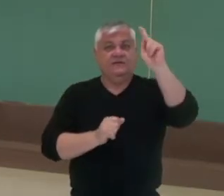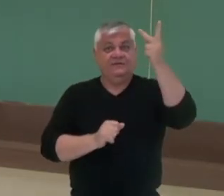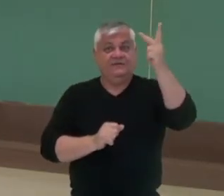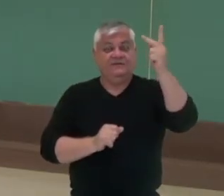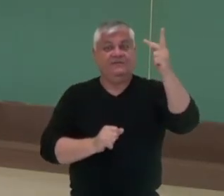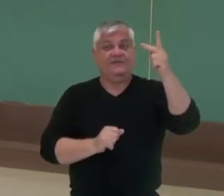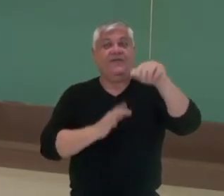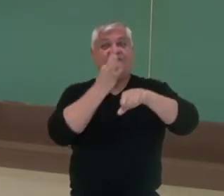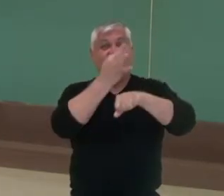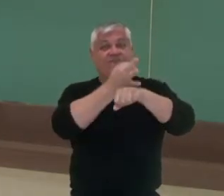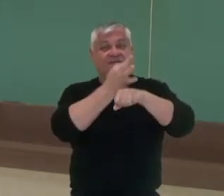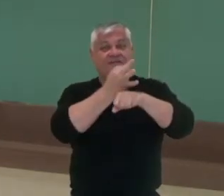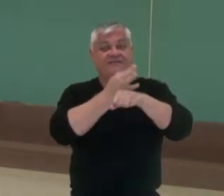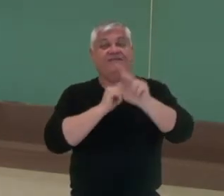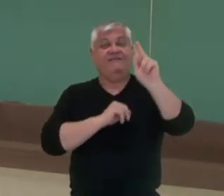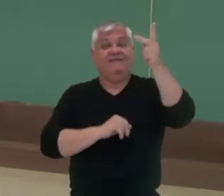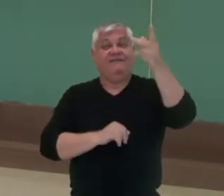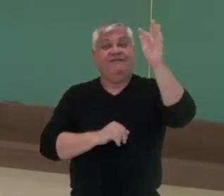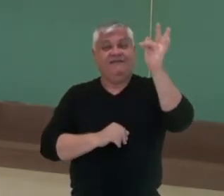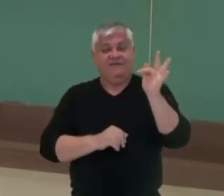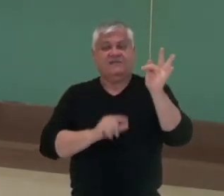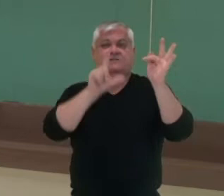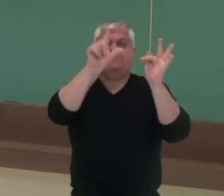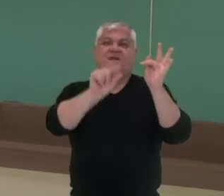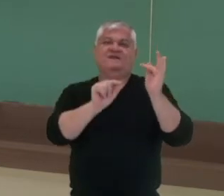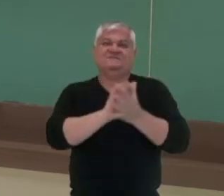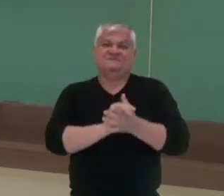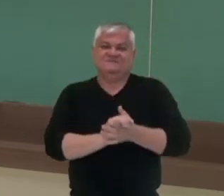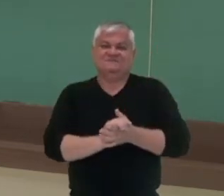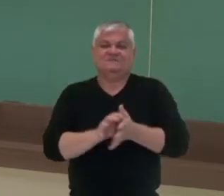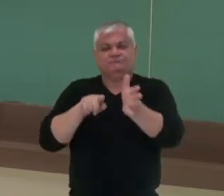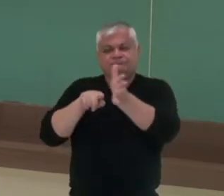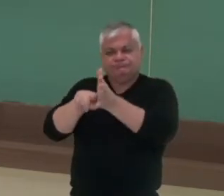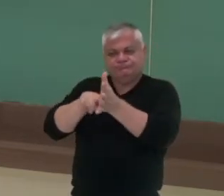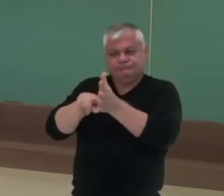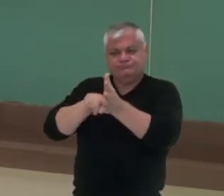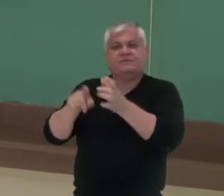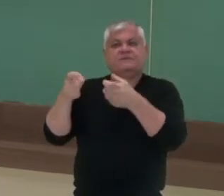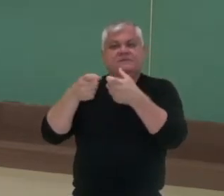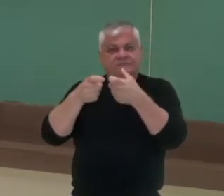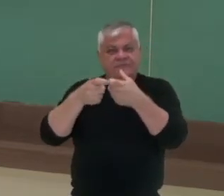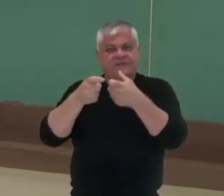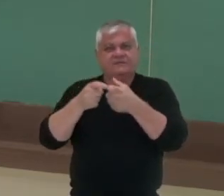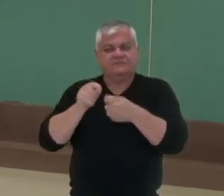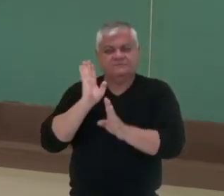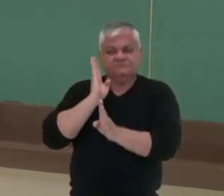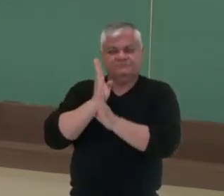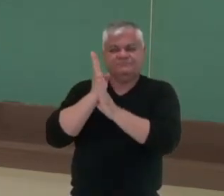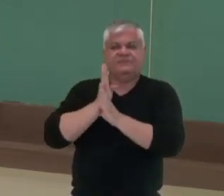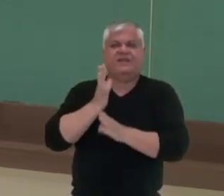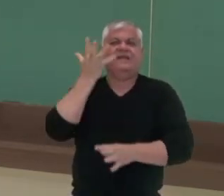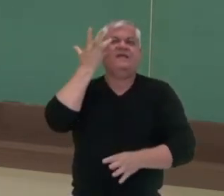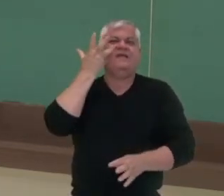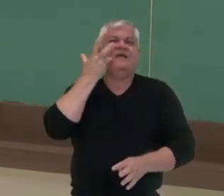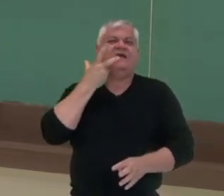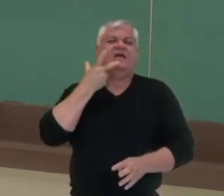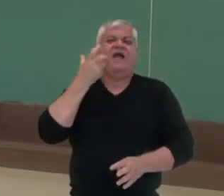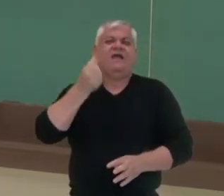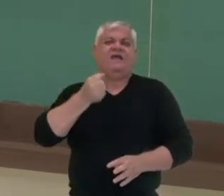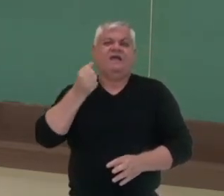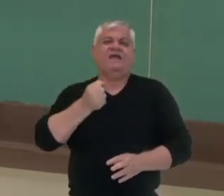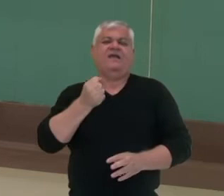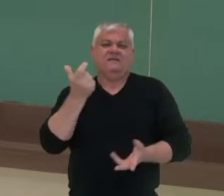estão abaixo da normalidade, junto com o exame clínico e outros exames, né, para o diagnóstico final